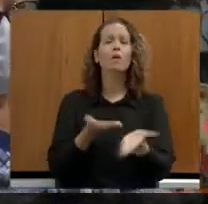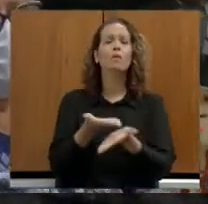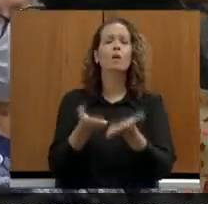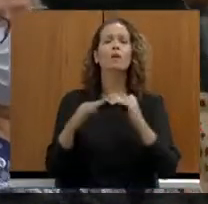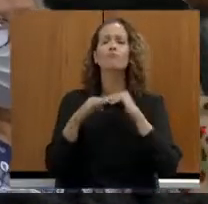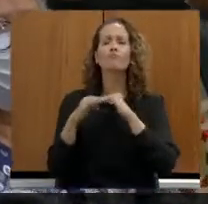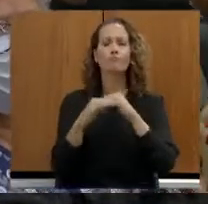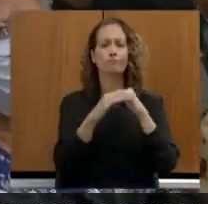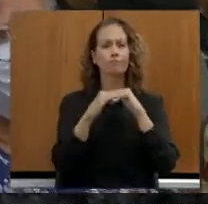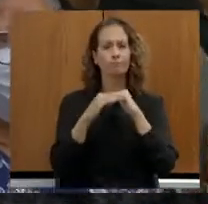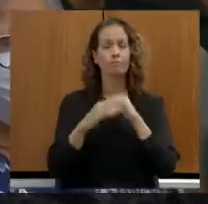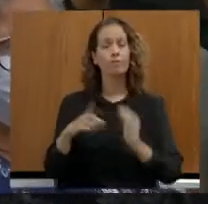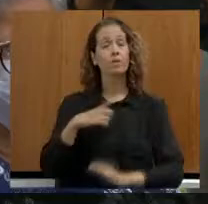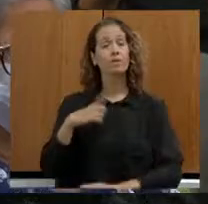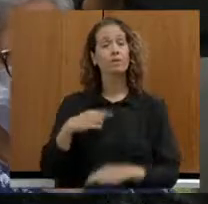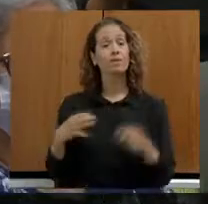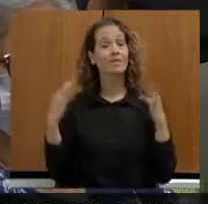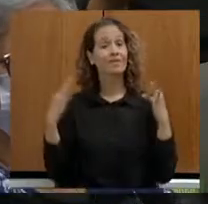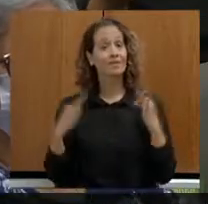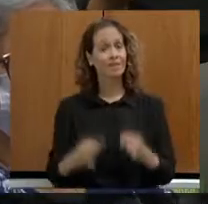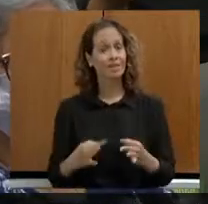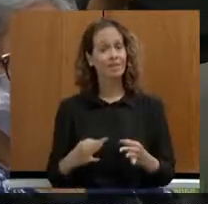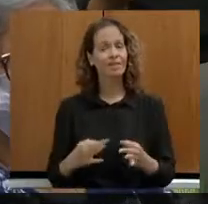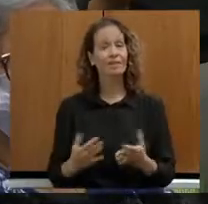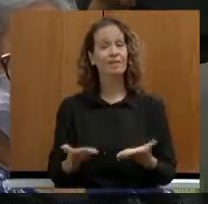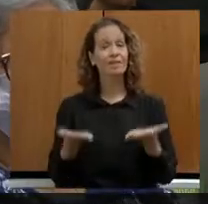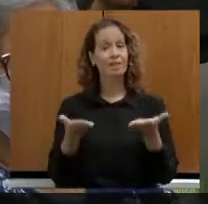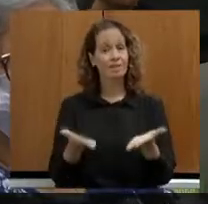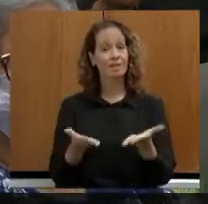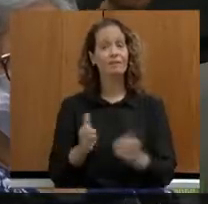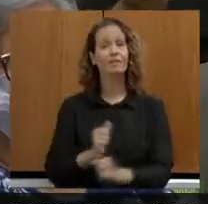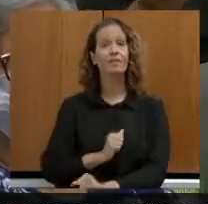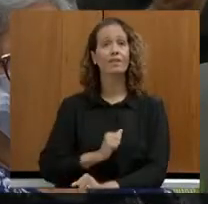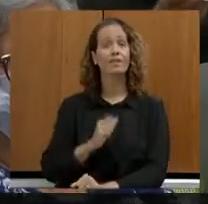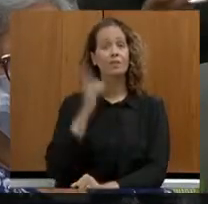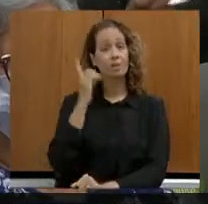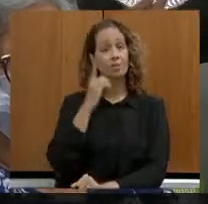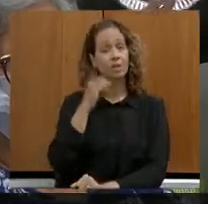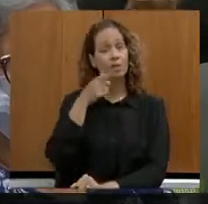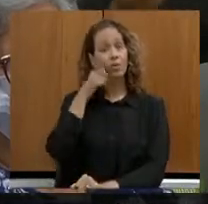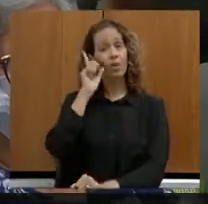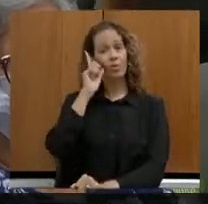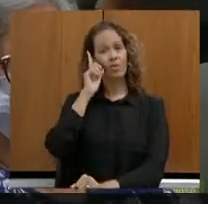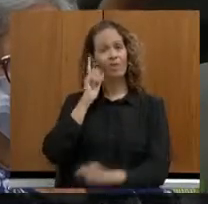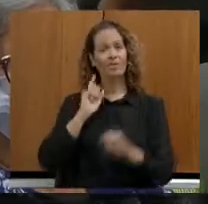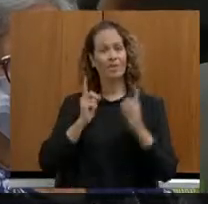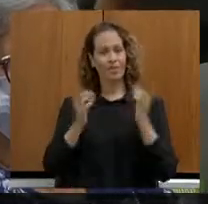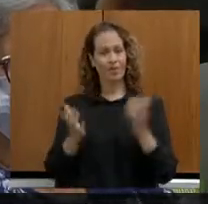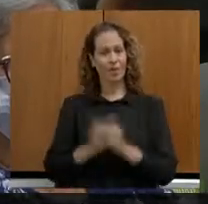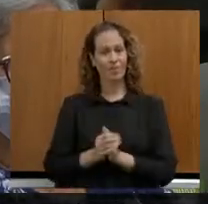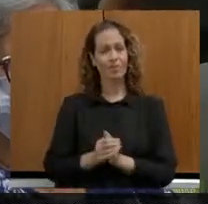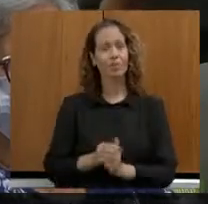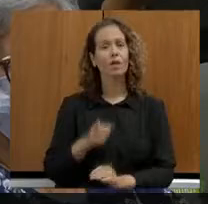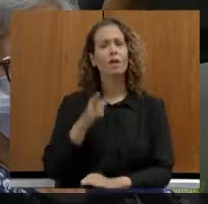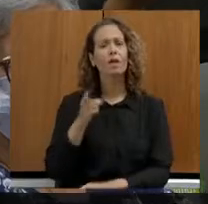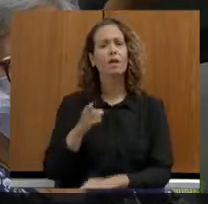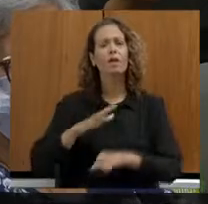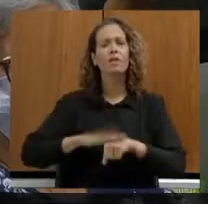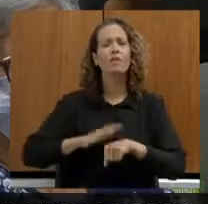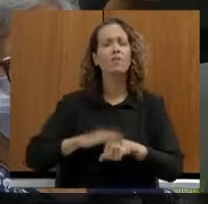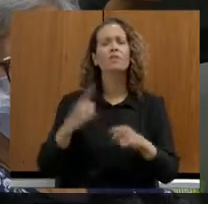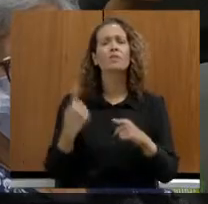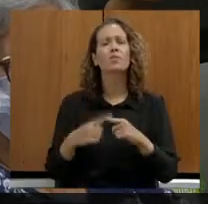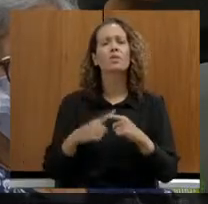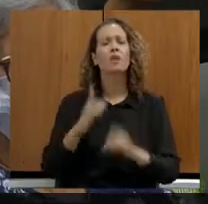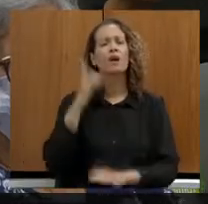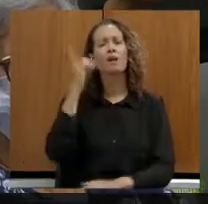todos da mesma forma e eu tenho certeza que assim também é o deputado ele Grill que ontem presidiu a reunião ele não fez porque era